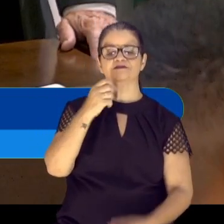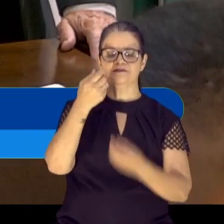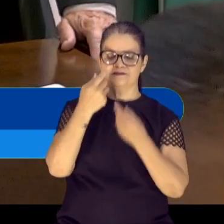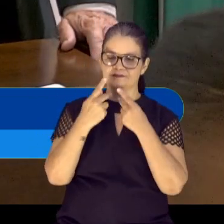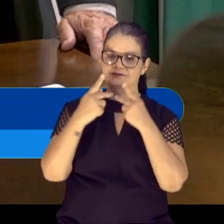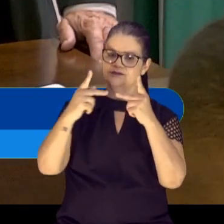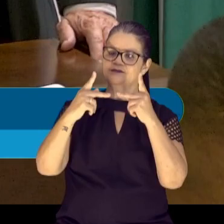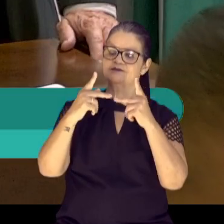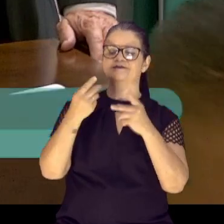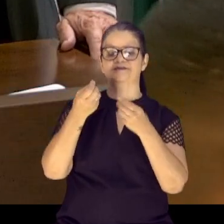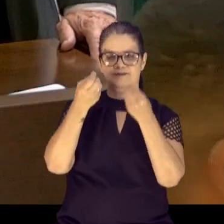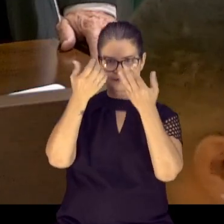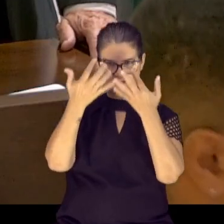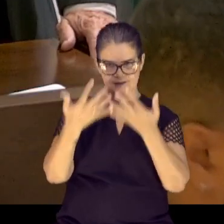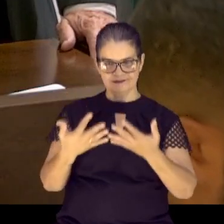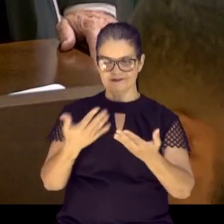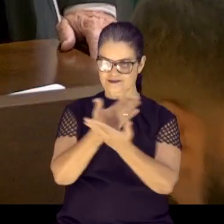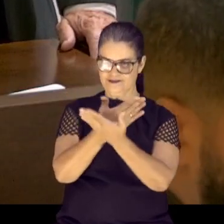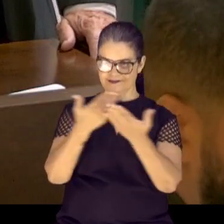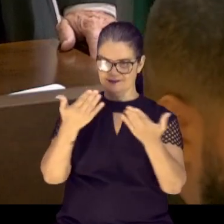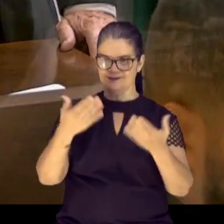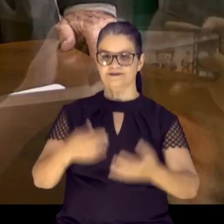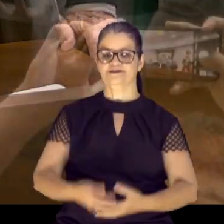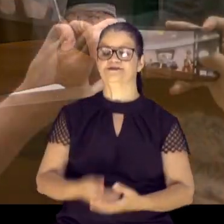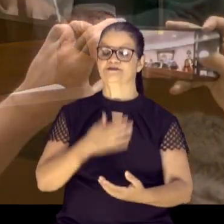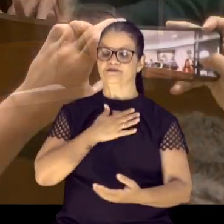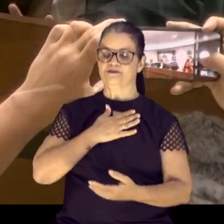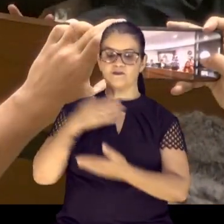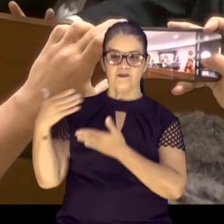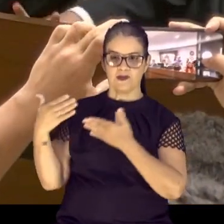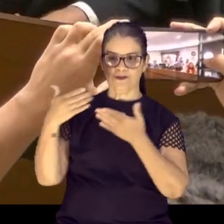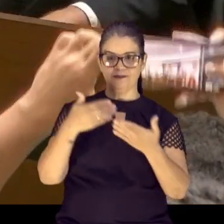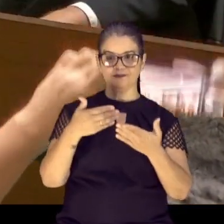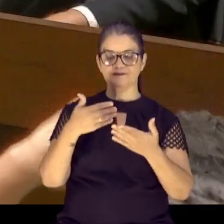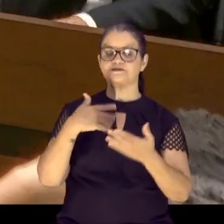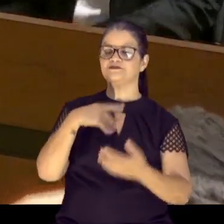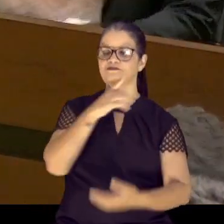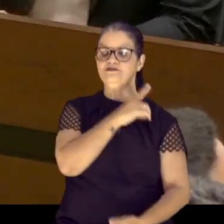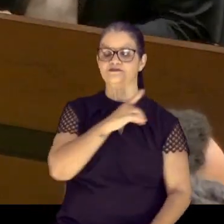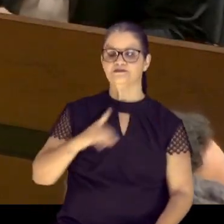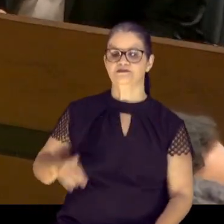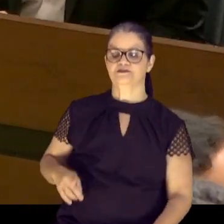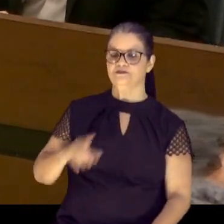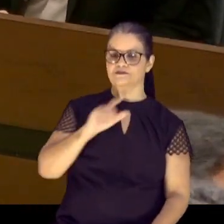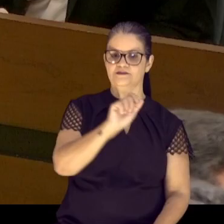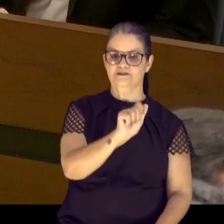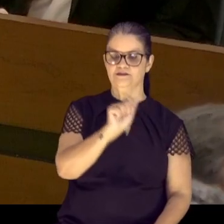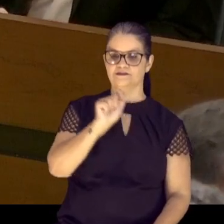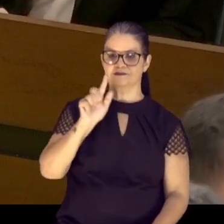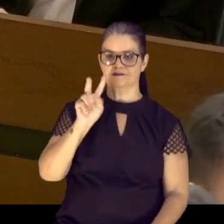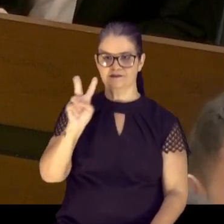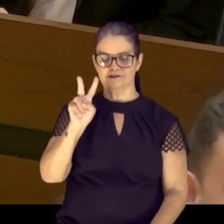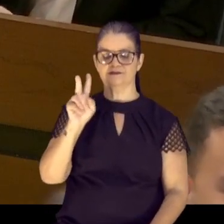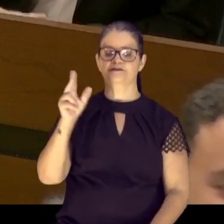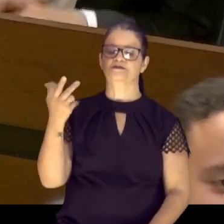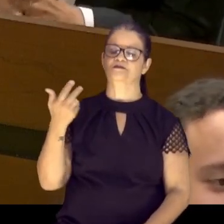seu pronunciamento. Gostaria de convidar o deputado Agleilson Vitor para assumir a presidência, por favor.